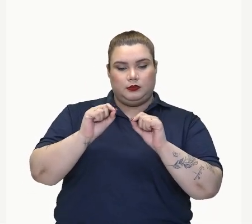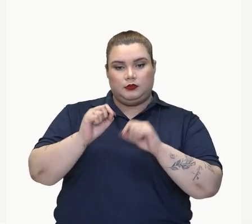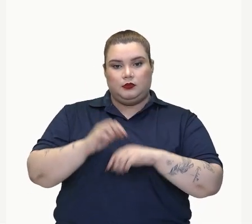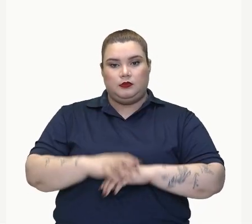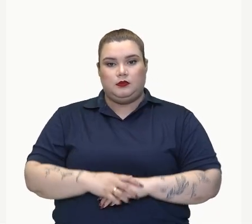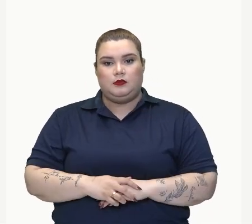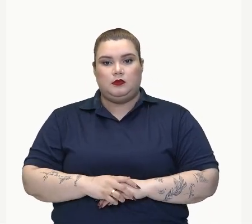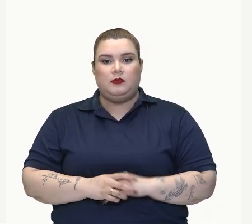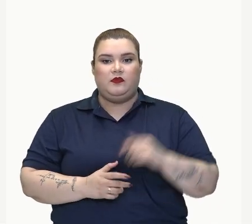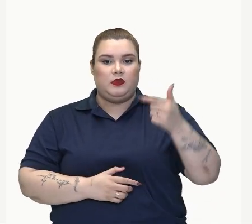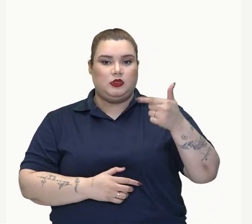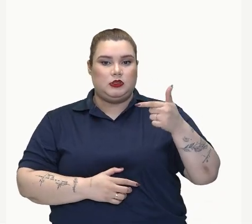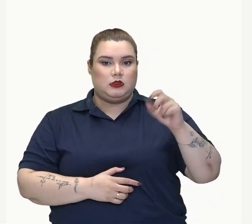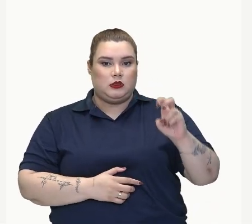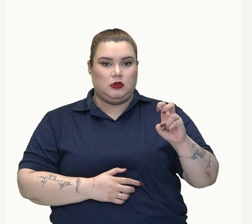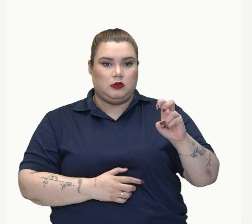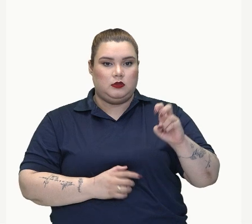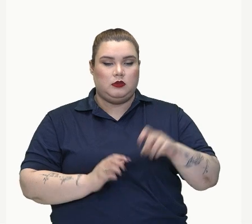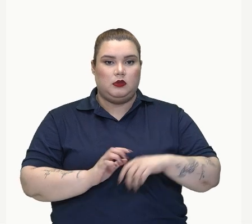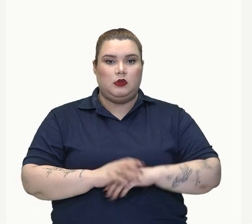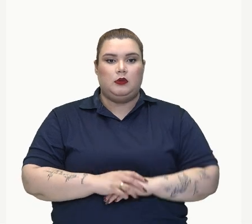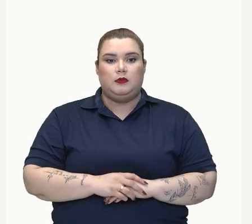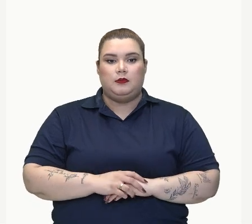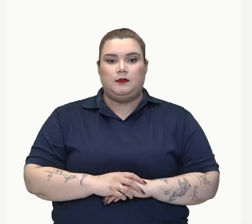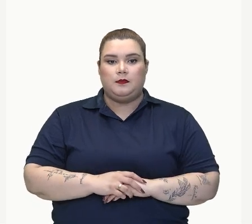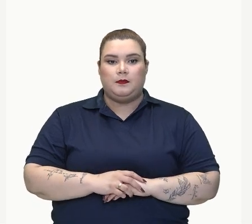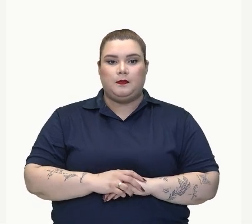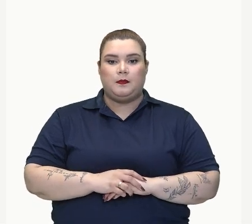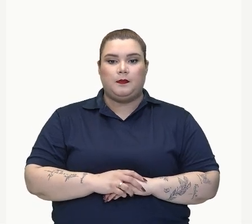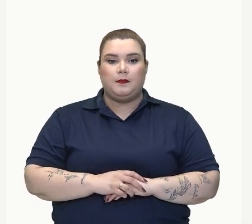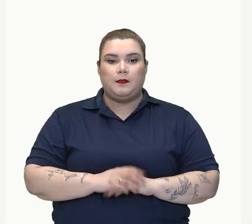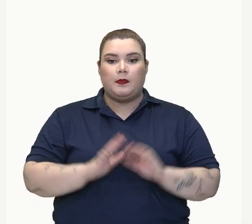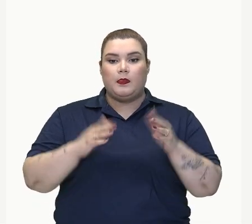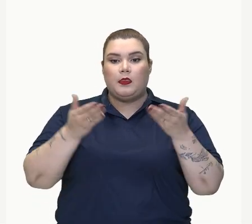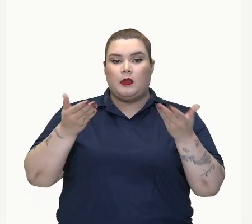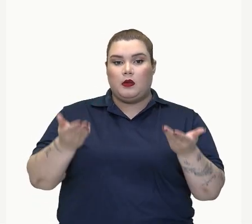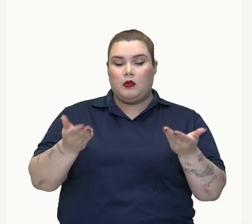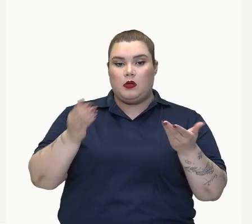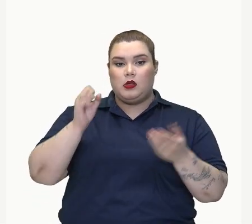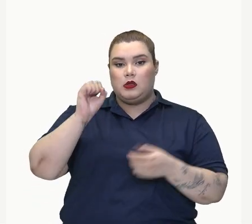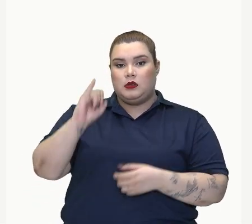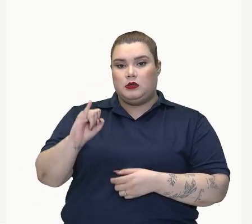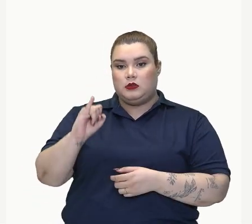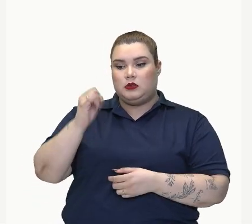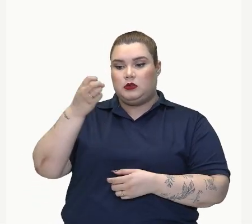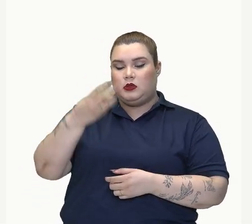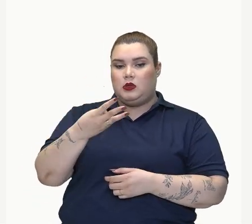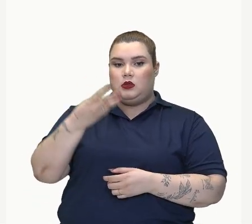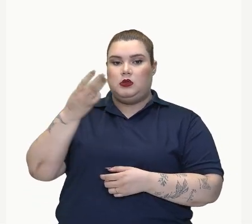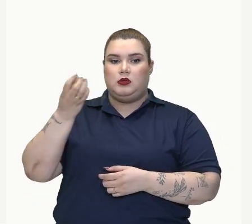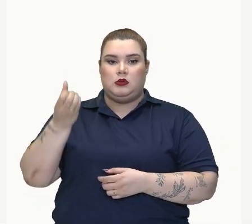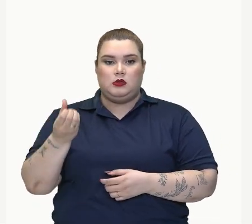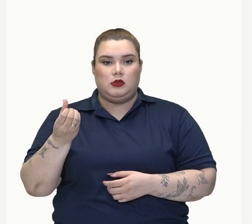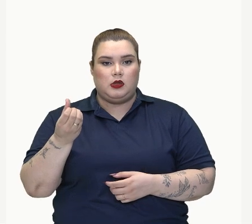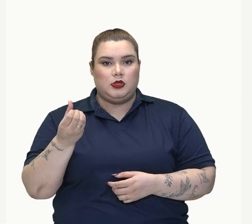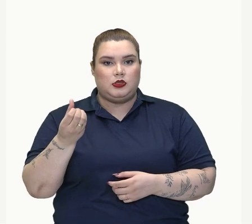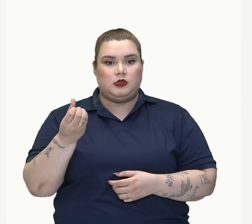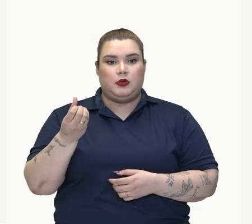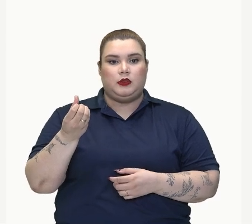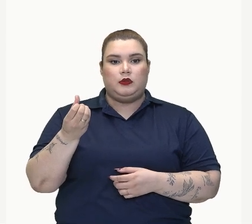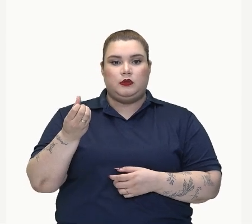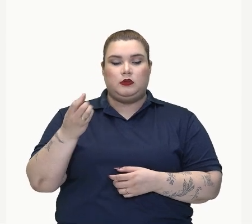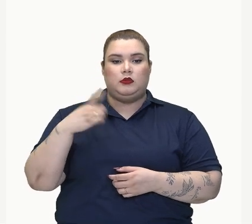vai medir 25. Se o eixo menor mede